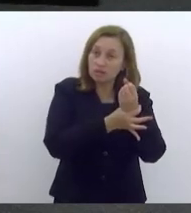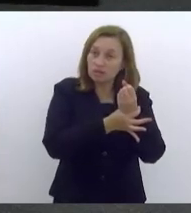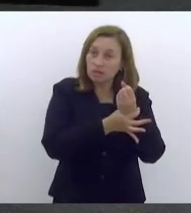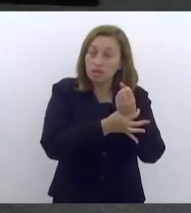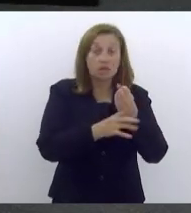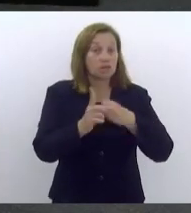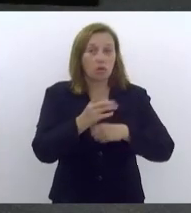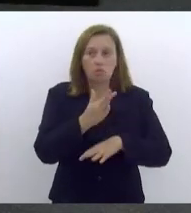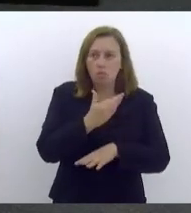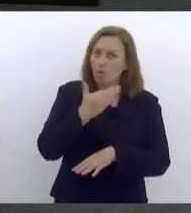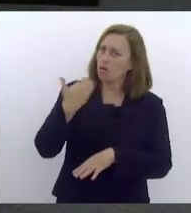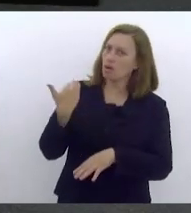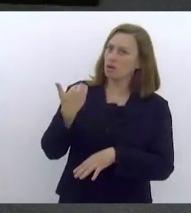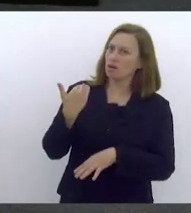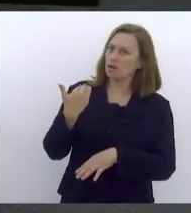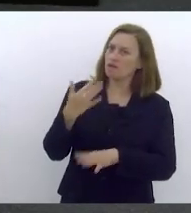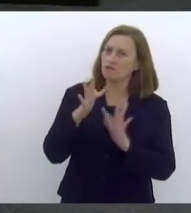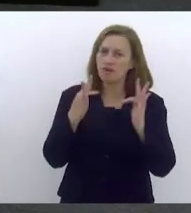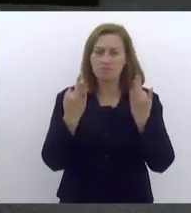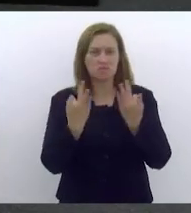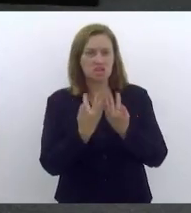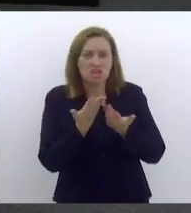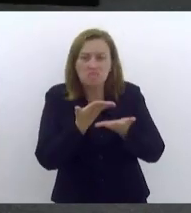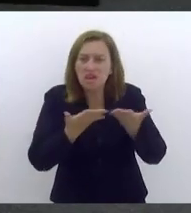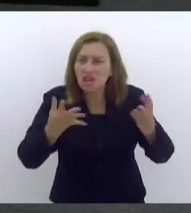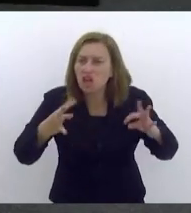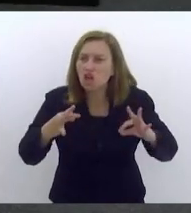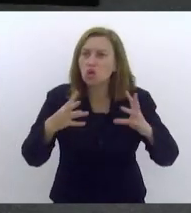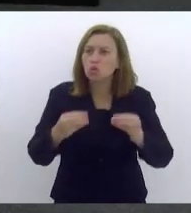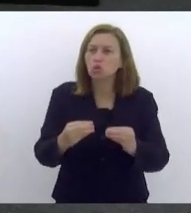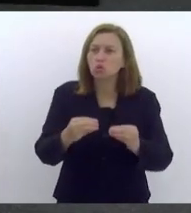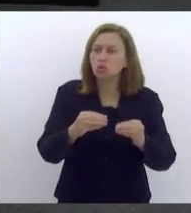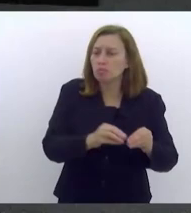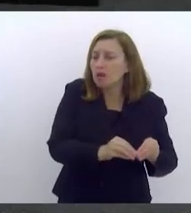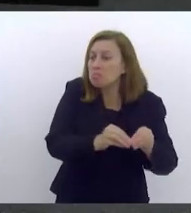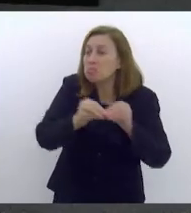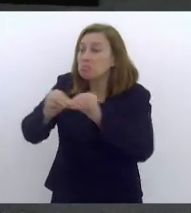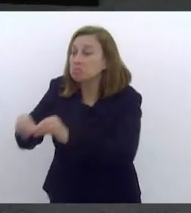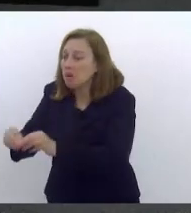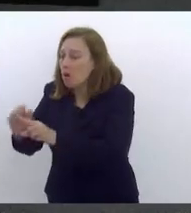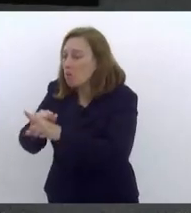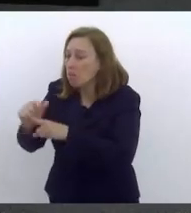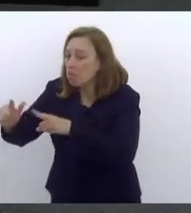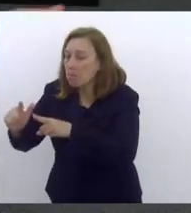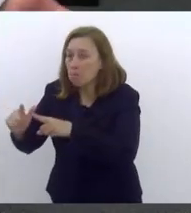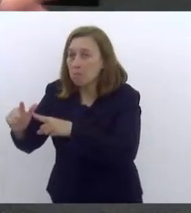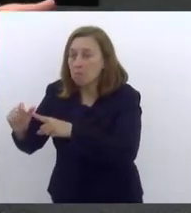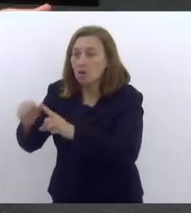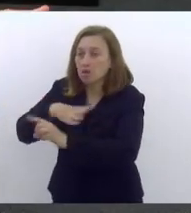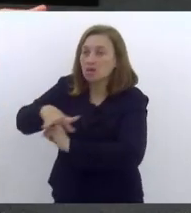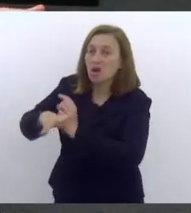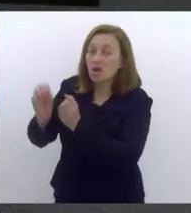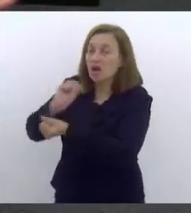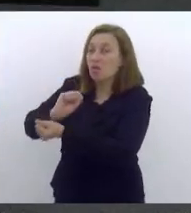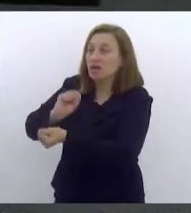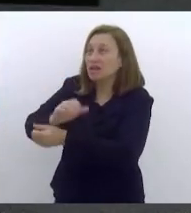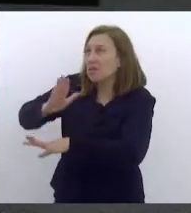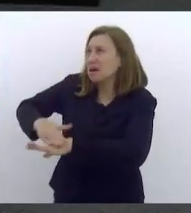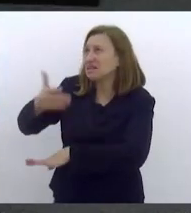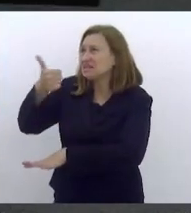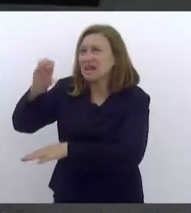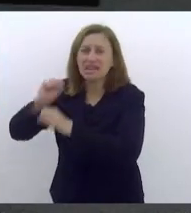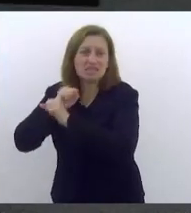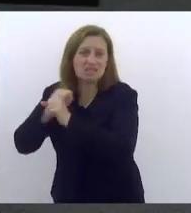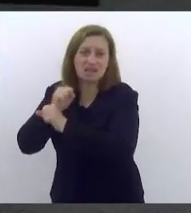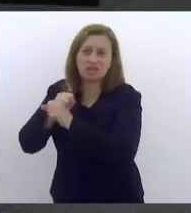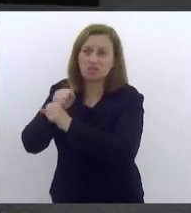que morrer familiar, perder tudo, para ir para o aluguel social, para esperar uma habitação daqui a 10 anos. Porque, infelizmente, esse é